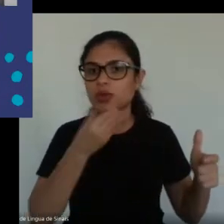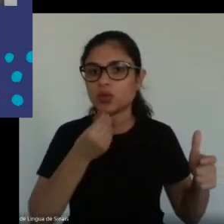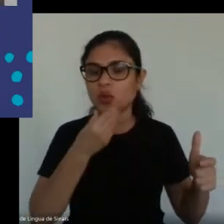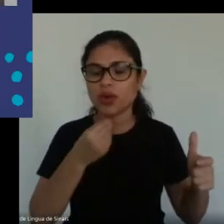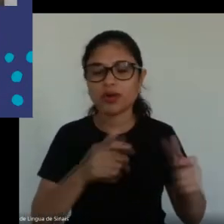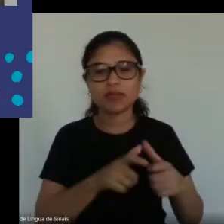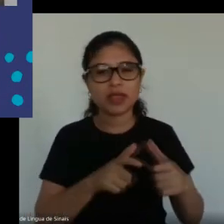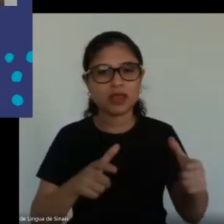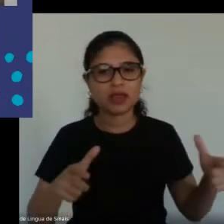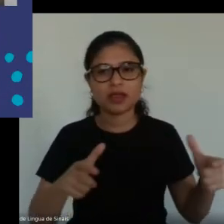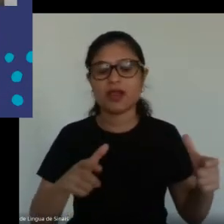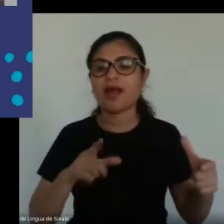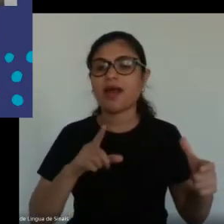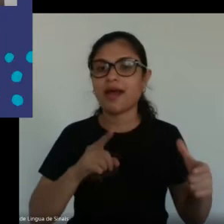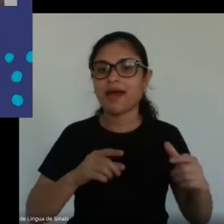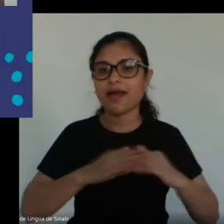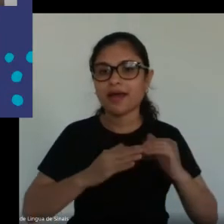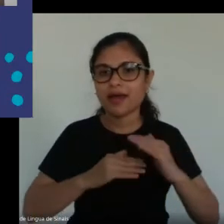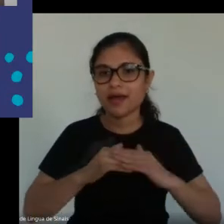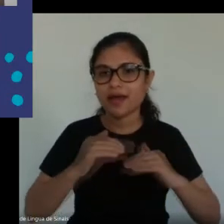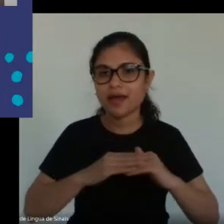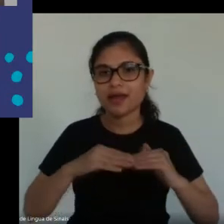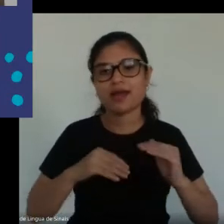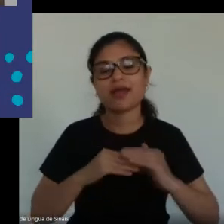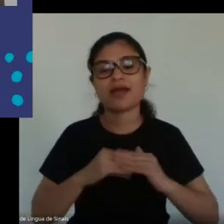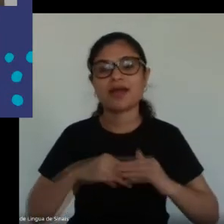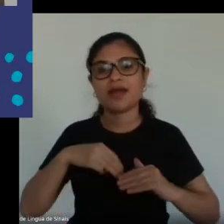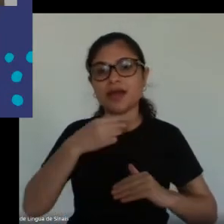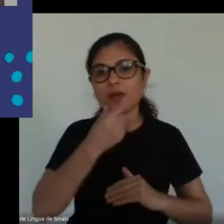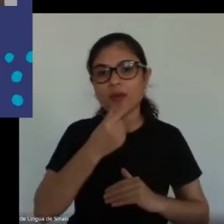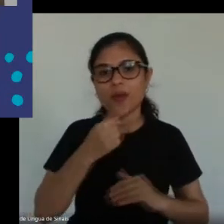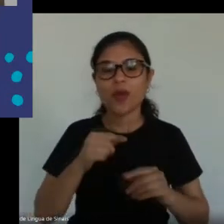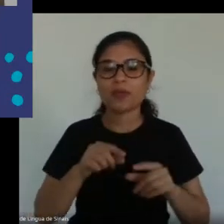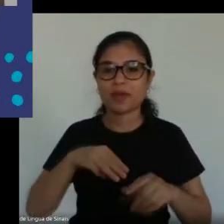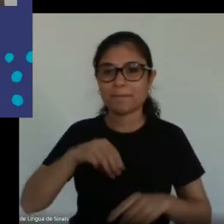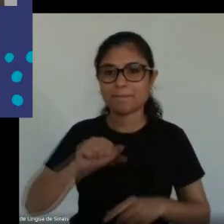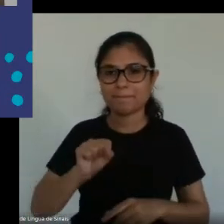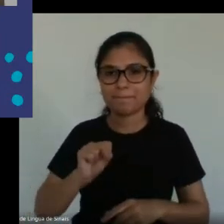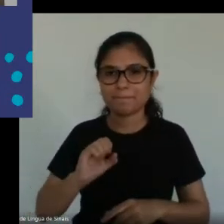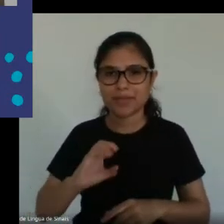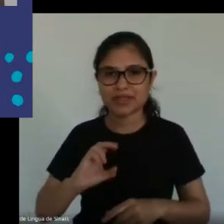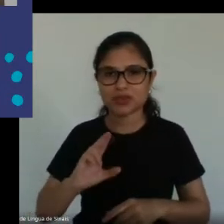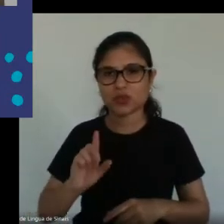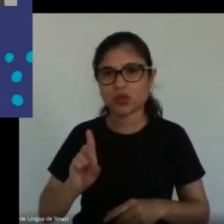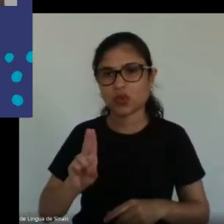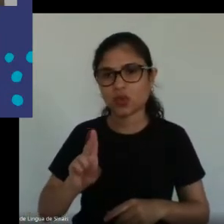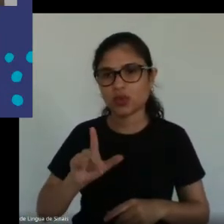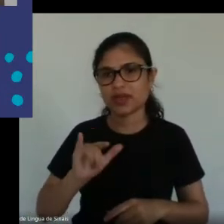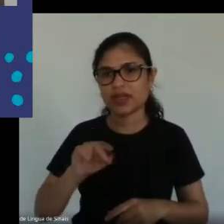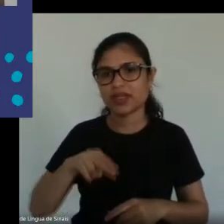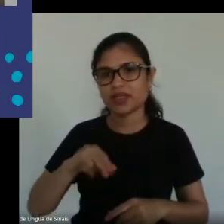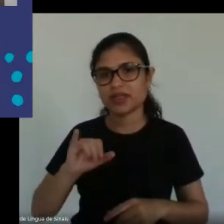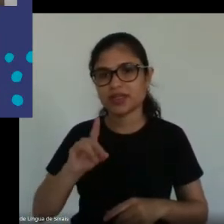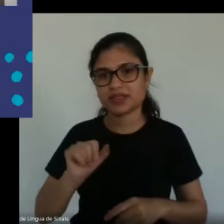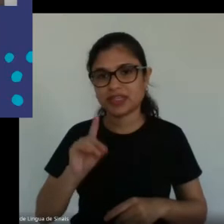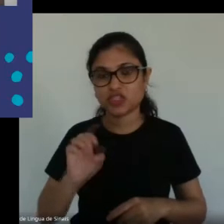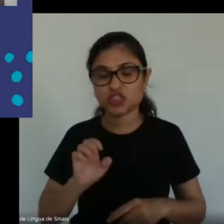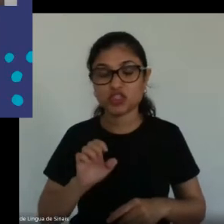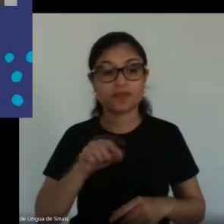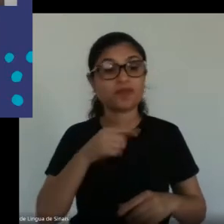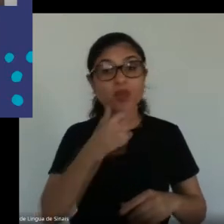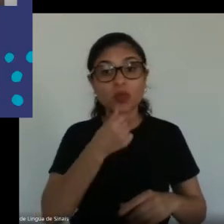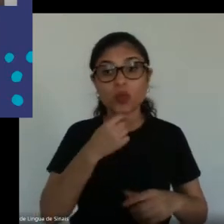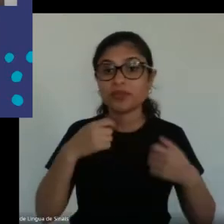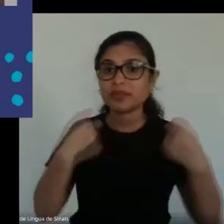homem, a formação da masculinidade, ela é uma formação que faz com que o homem tenha que ser esse ser da